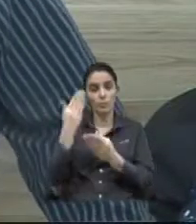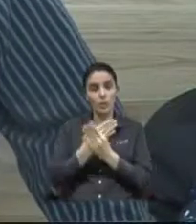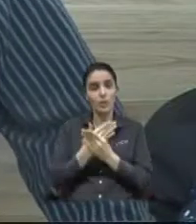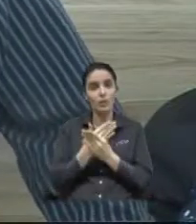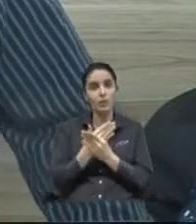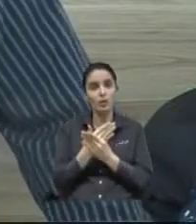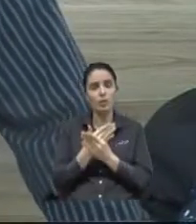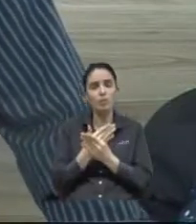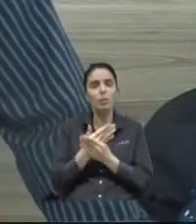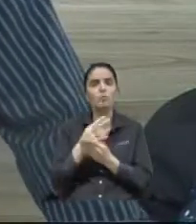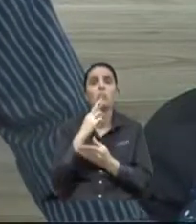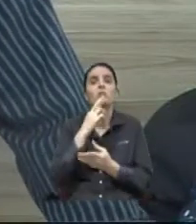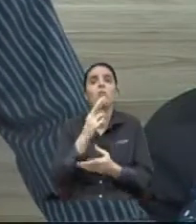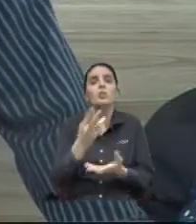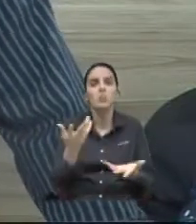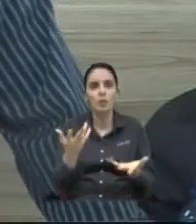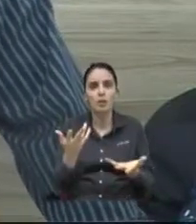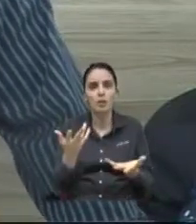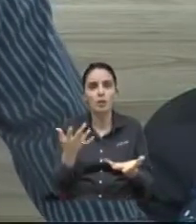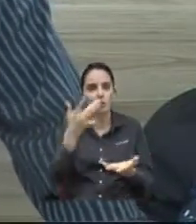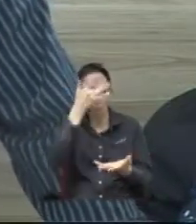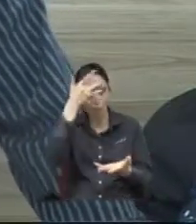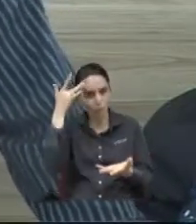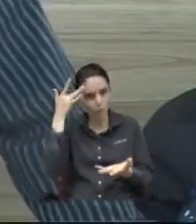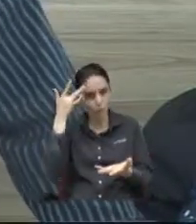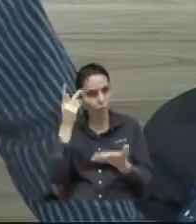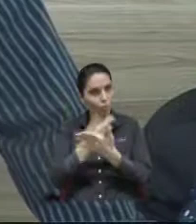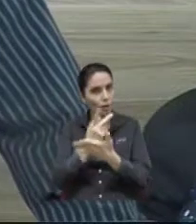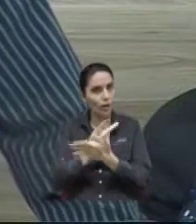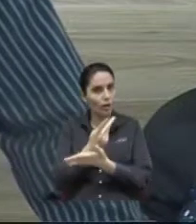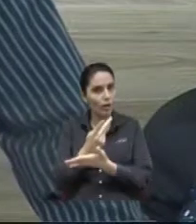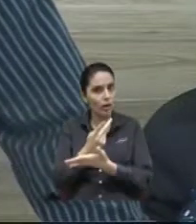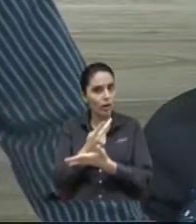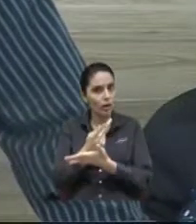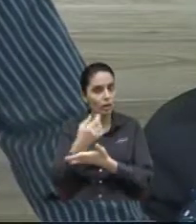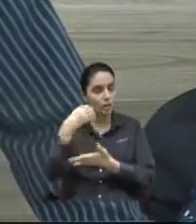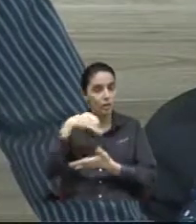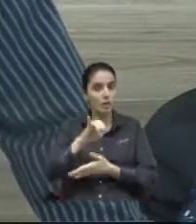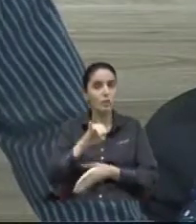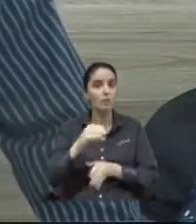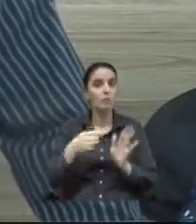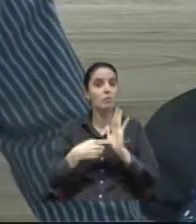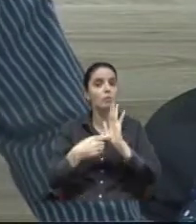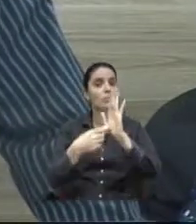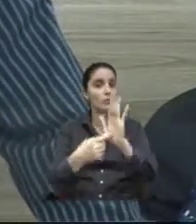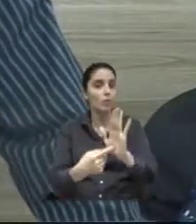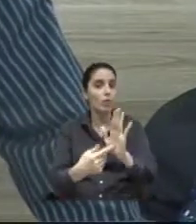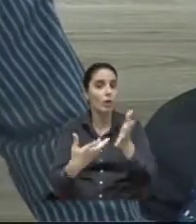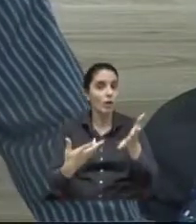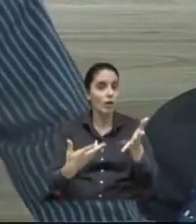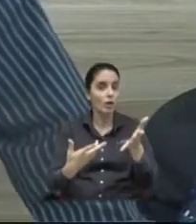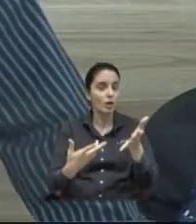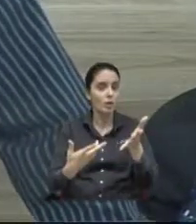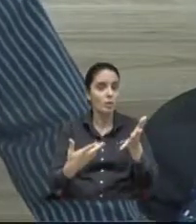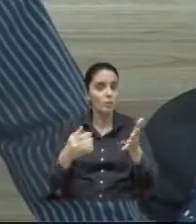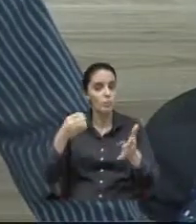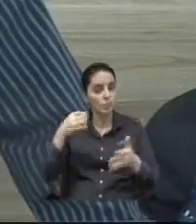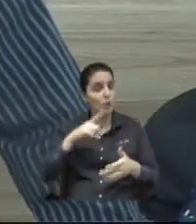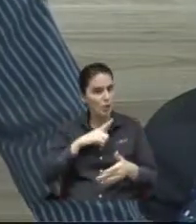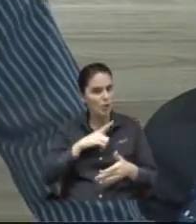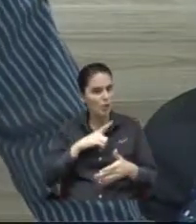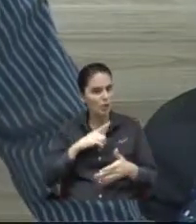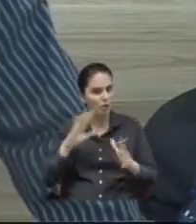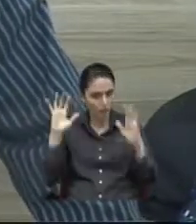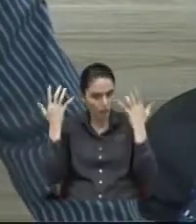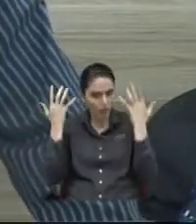se alguém foi punido se não foi se foi feita uma indicação se a farra acontecia que não acontecia